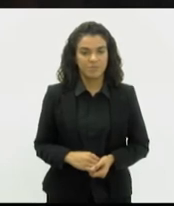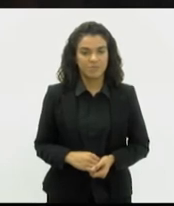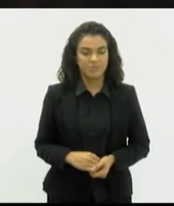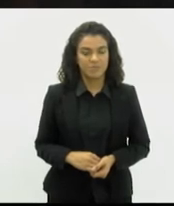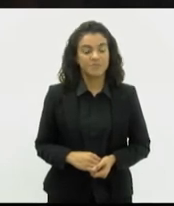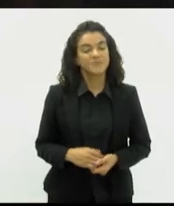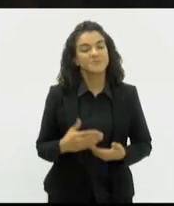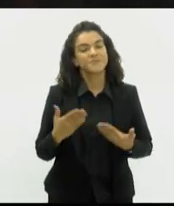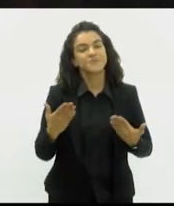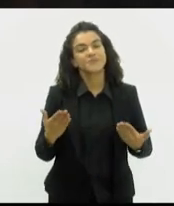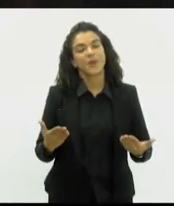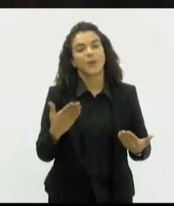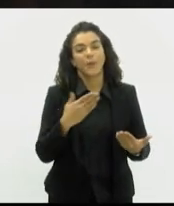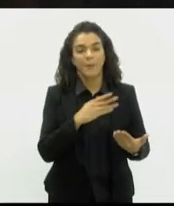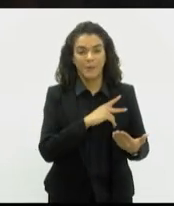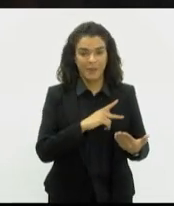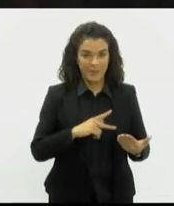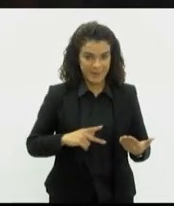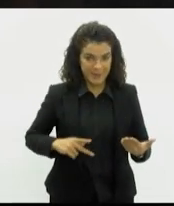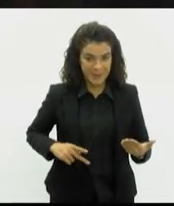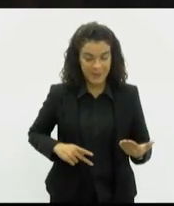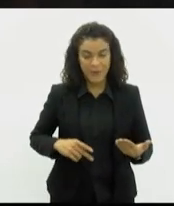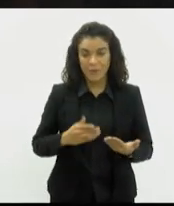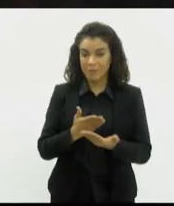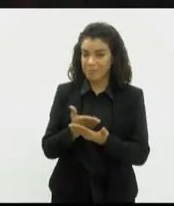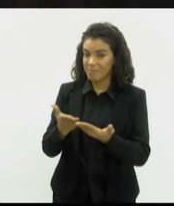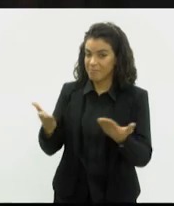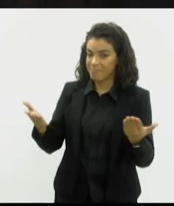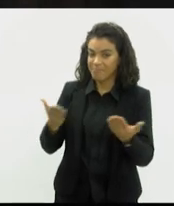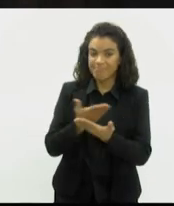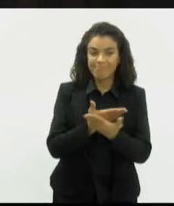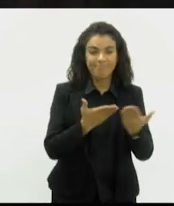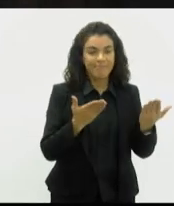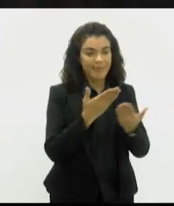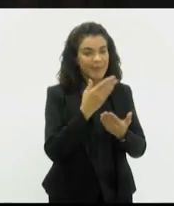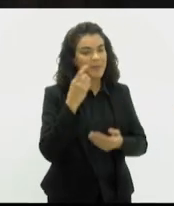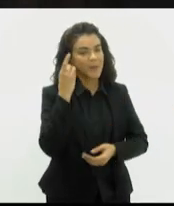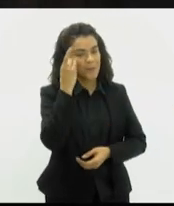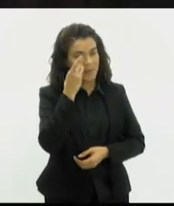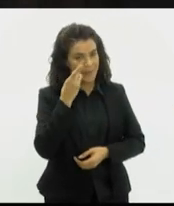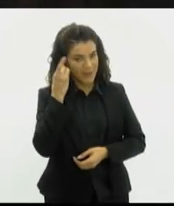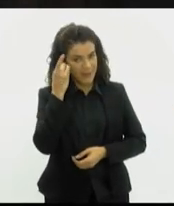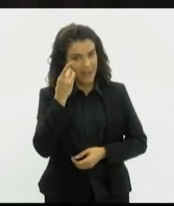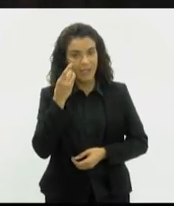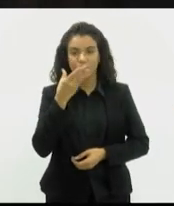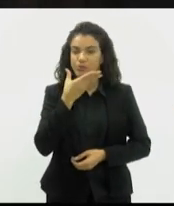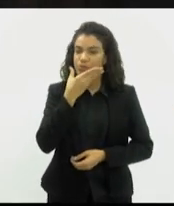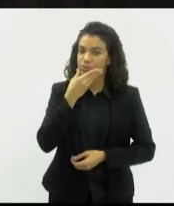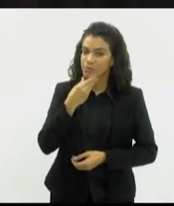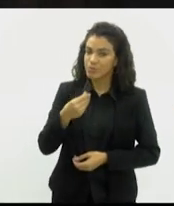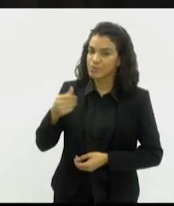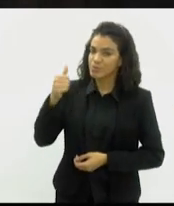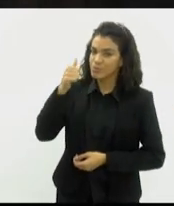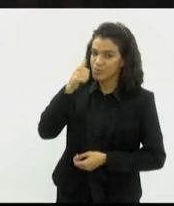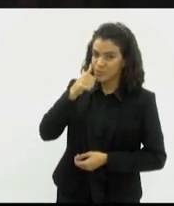Senhor presidente, senhores deputados, senhoras deputadas,